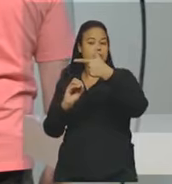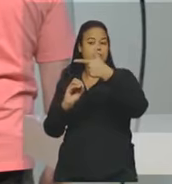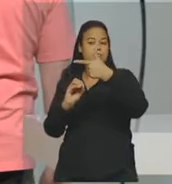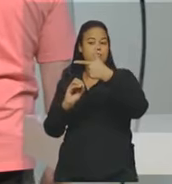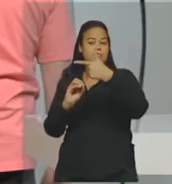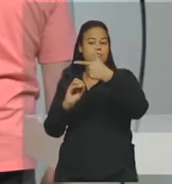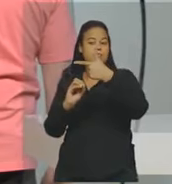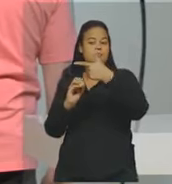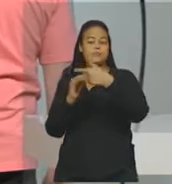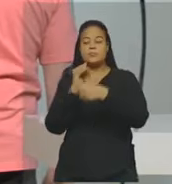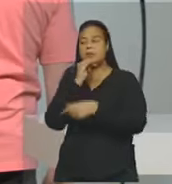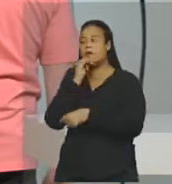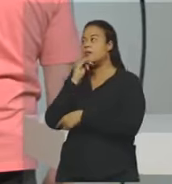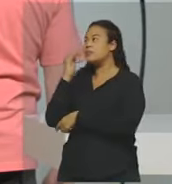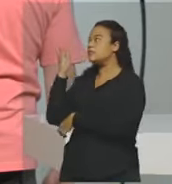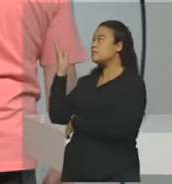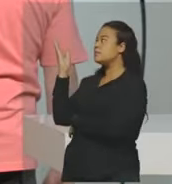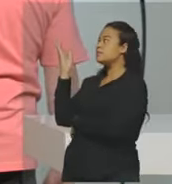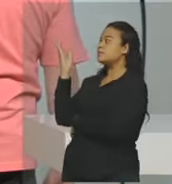Então, aqui vai dar